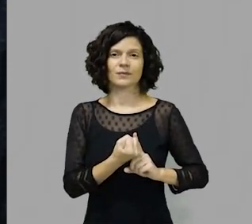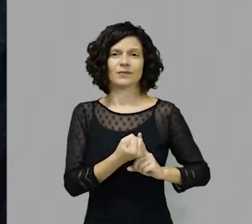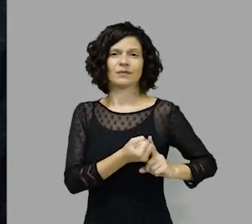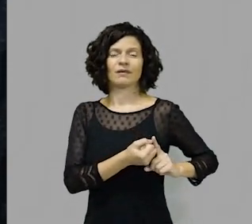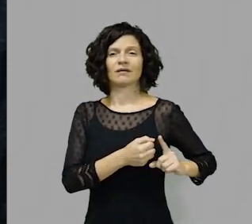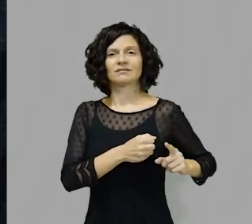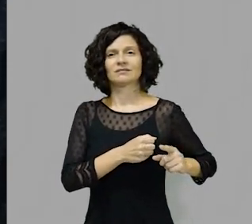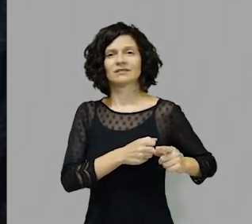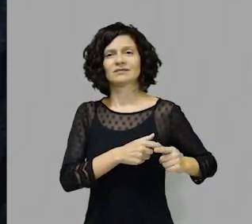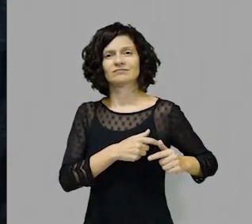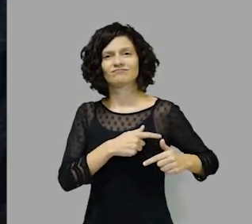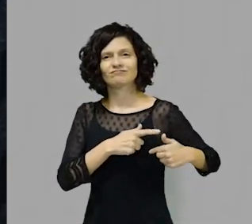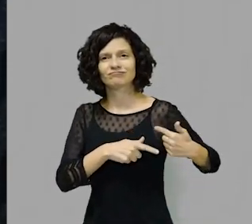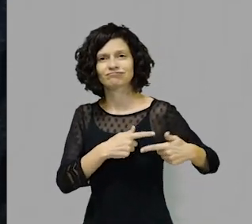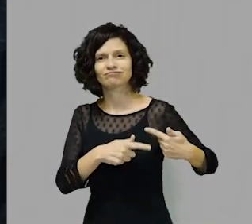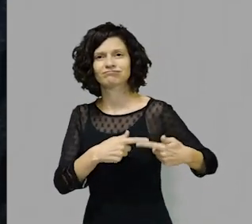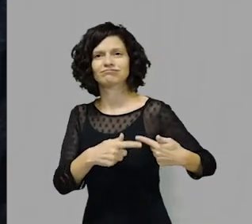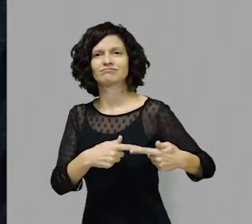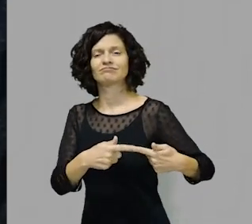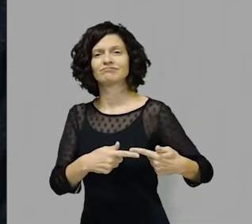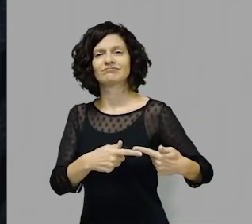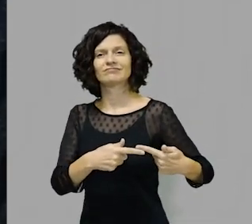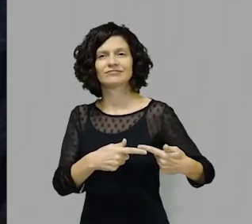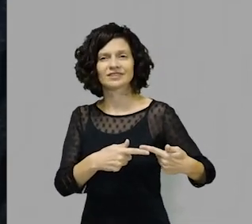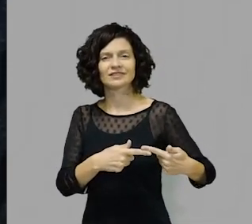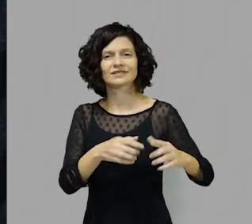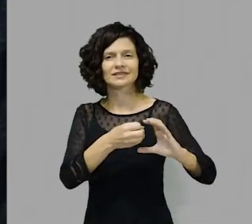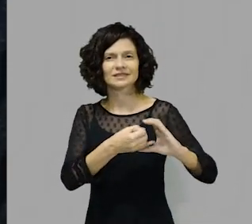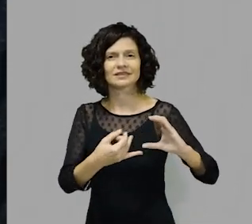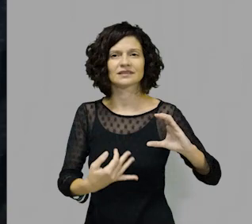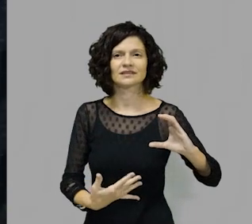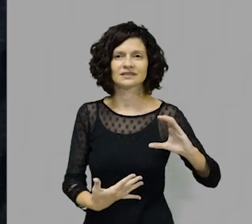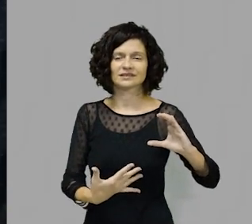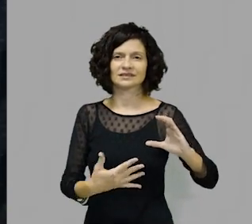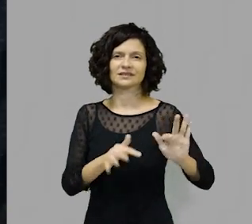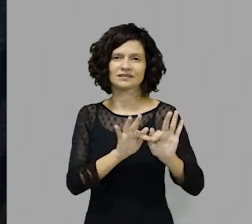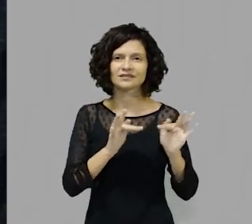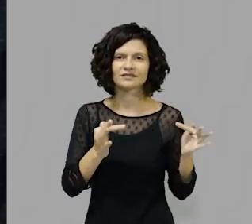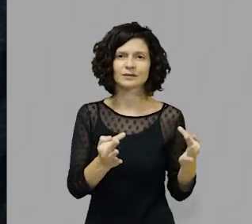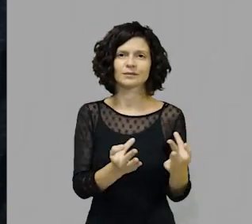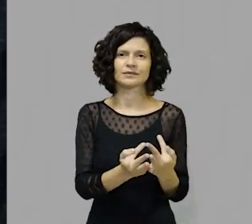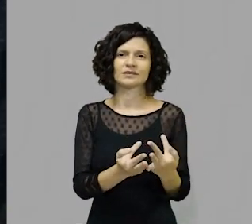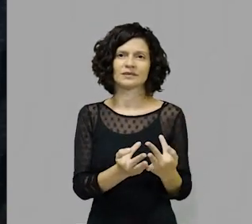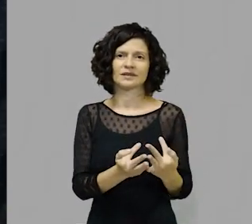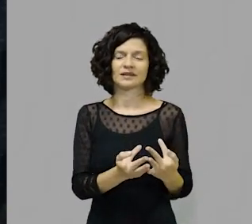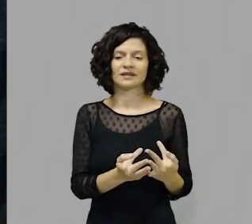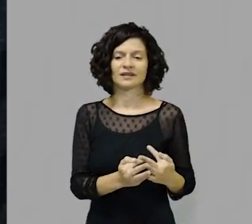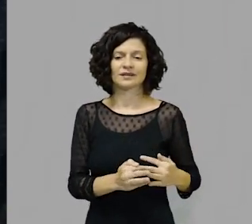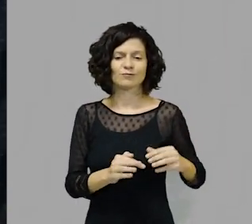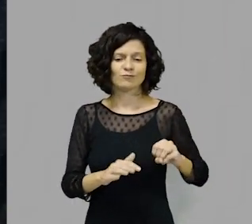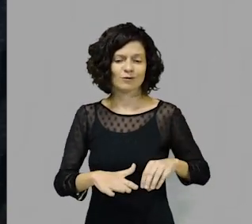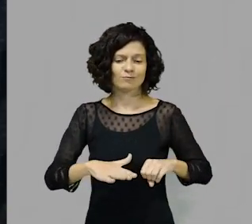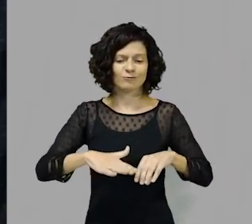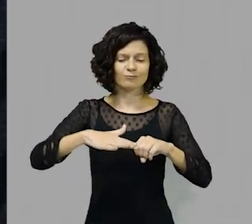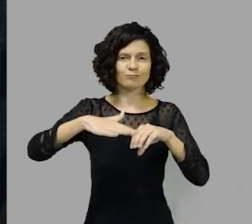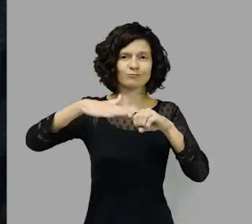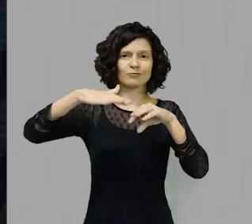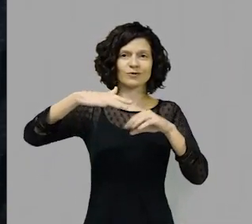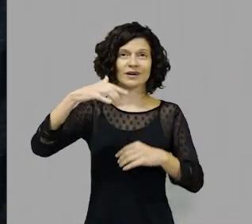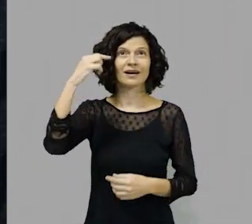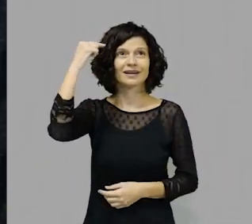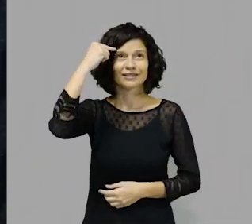condição social que é própria e característica da sua família. Então, fatalmente, ela vai crescer com essa visão e